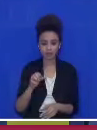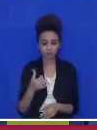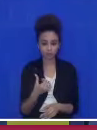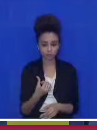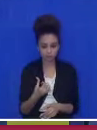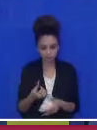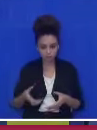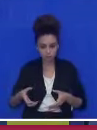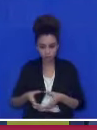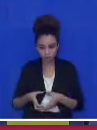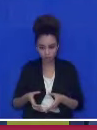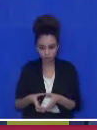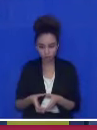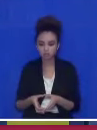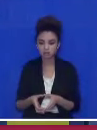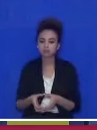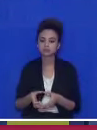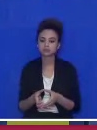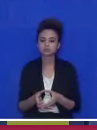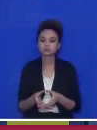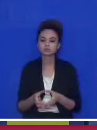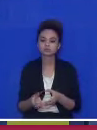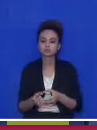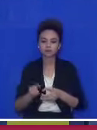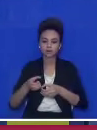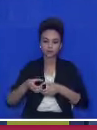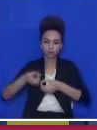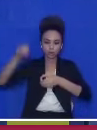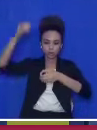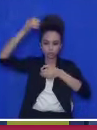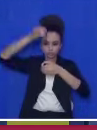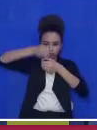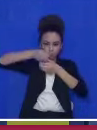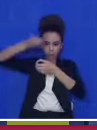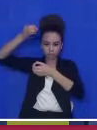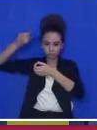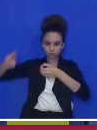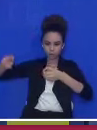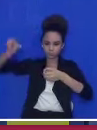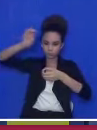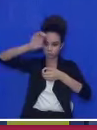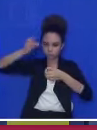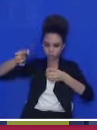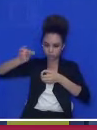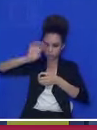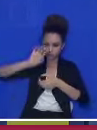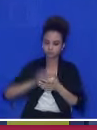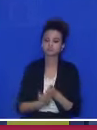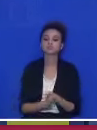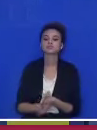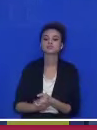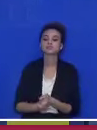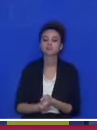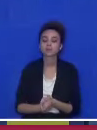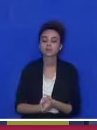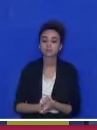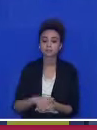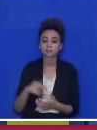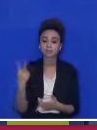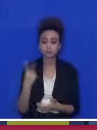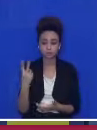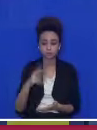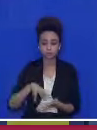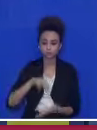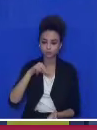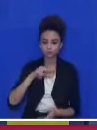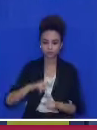no primeiro sorteio, colocando-as no suporte em cima do mesmo Globo, do Globo número 4, para a realização do segundo sorteio